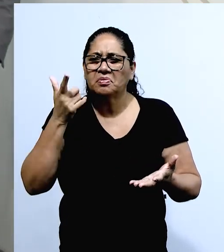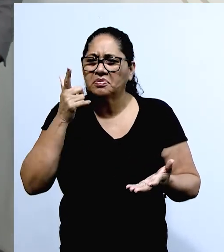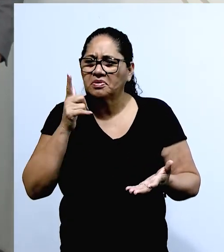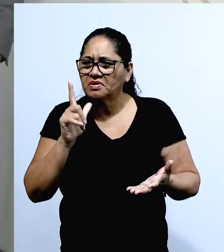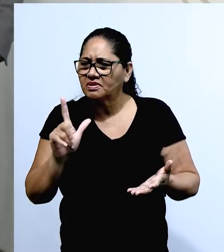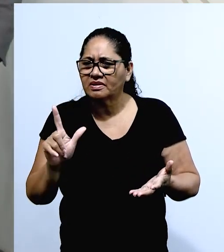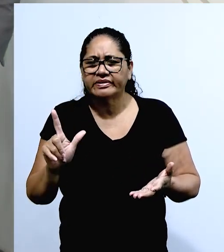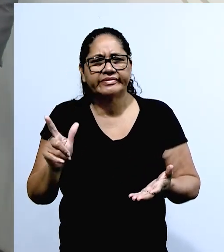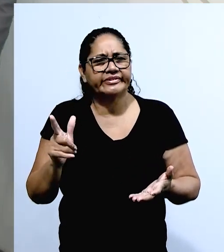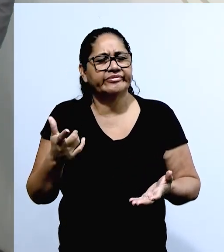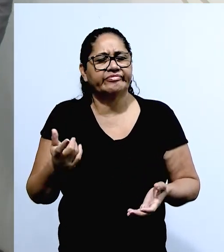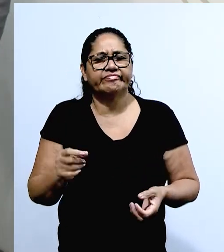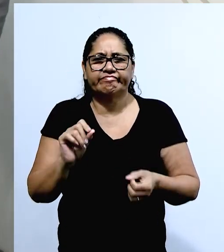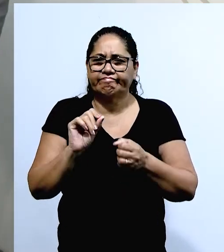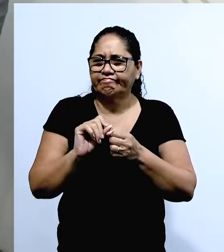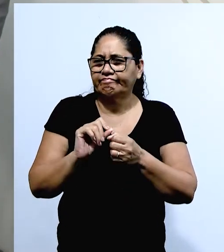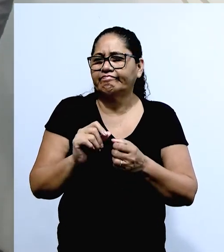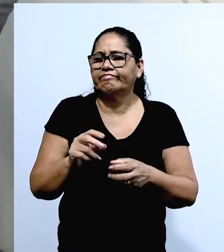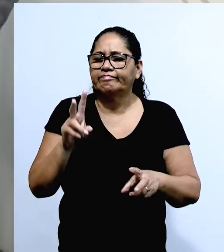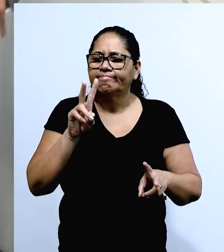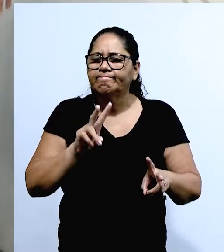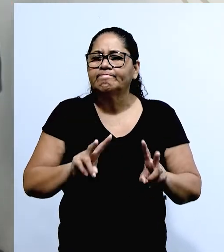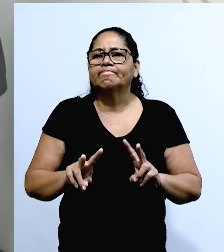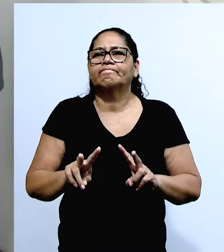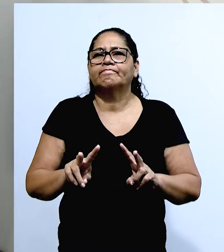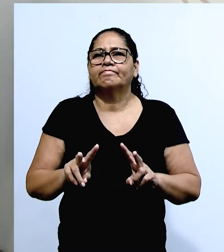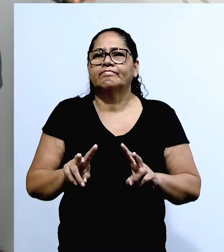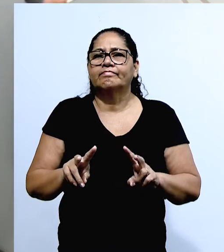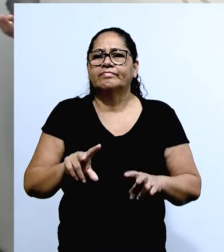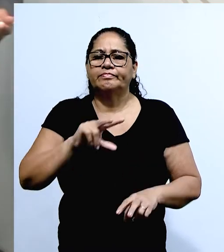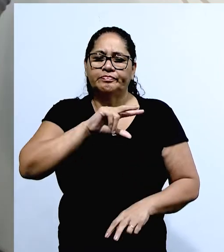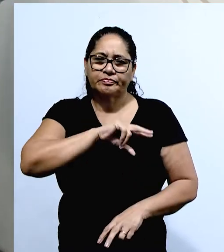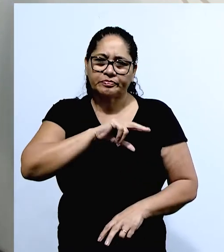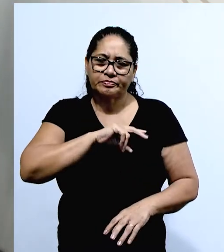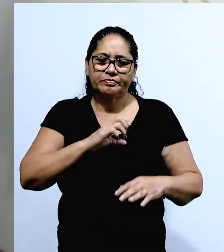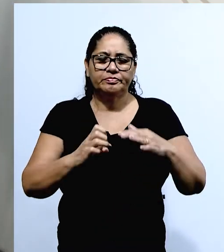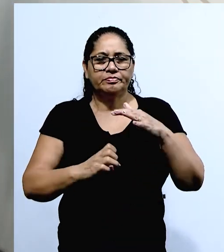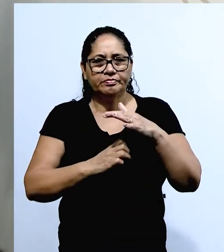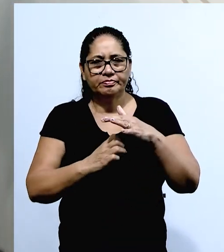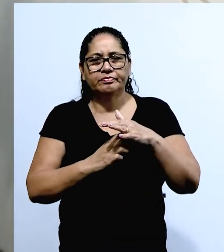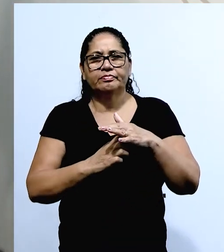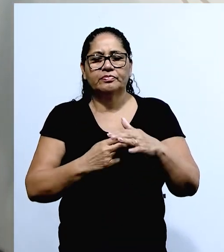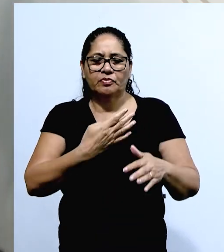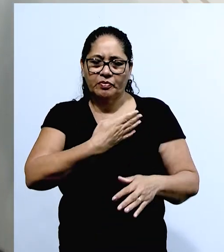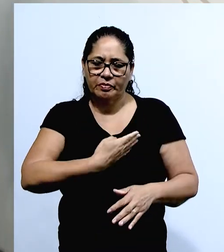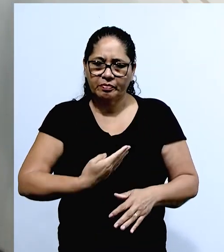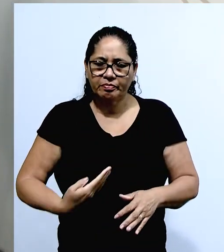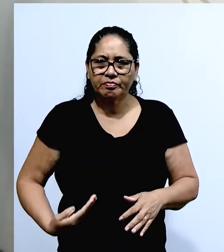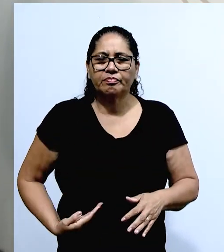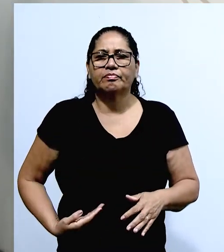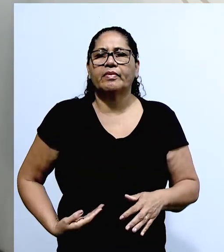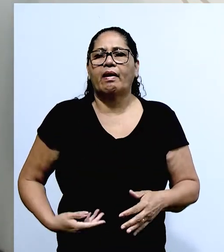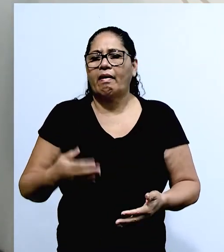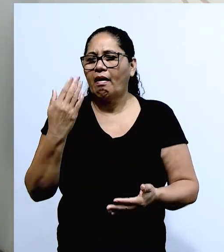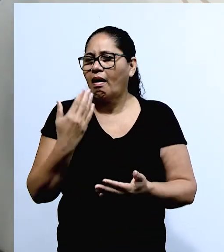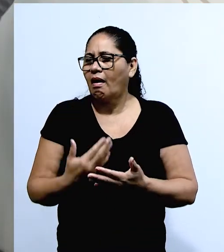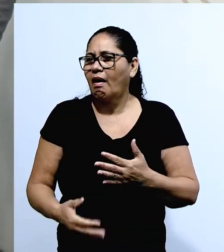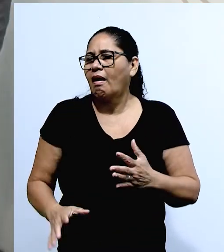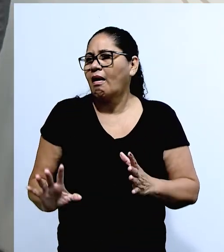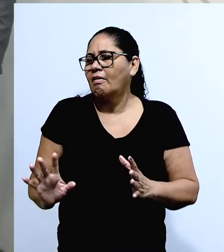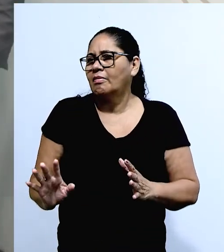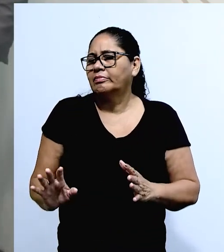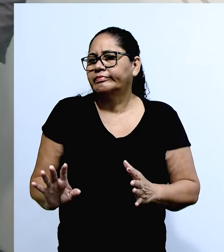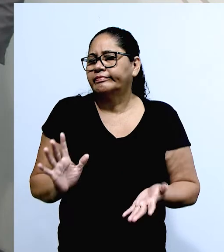consegue alcançar aquela visão, né? Então, tanto a empresa privada quanto as organizações públicas acabaram aí, então, omitindo,